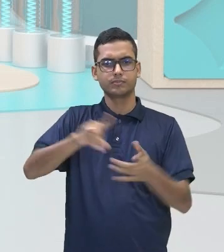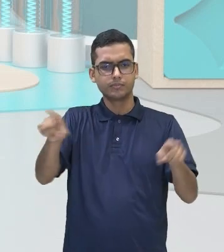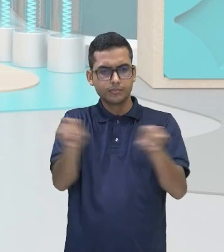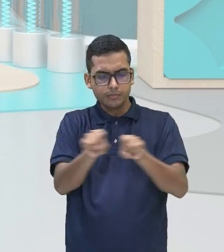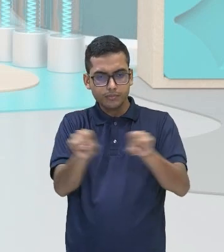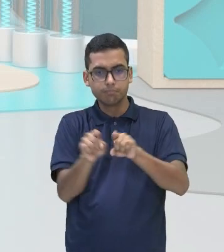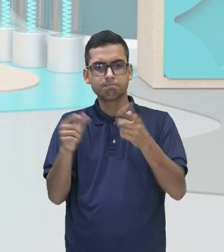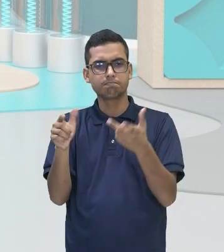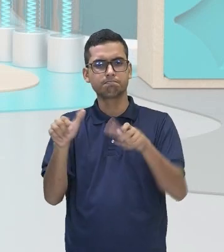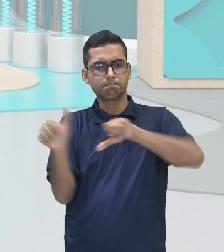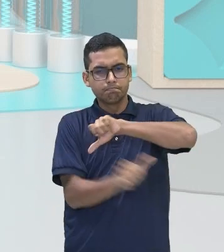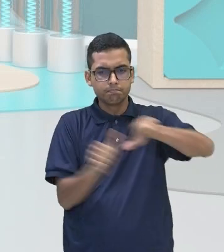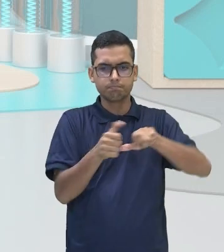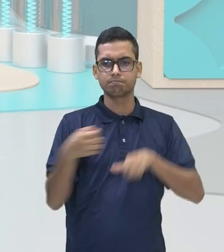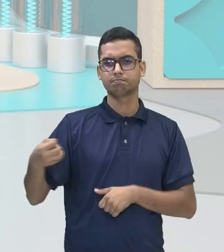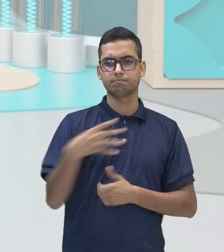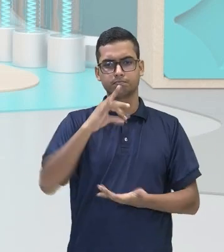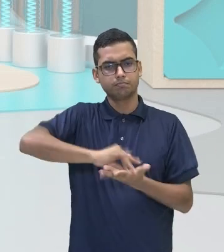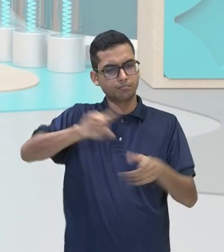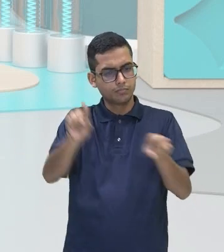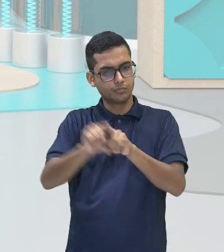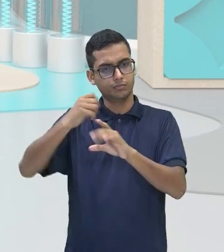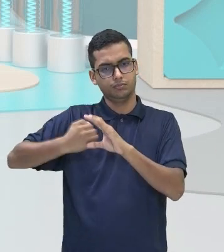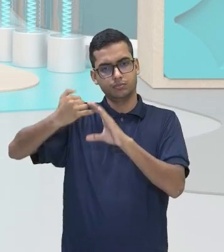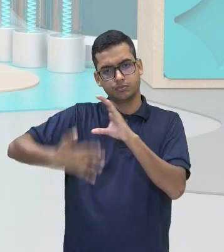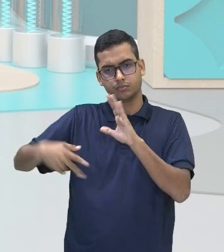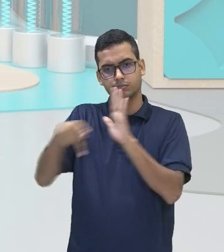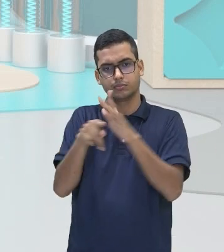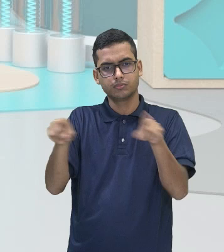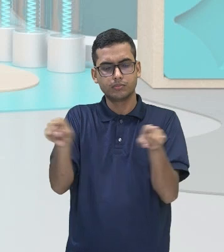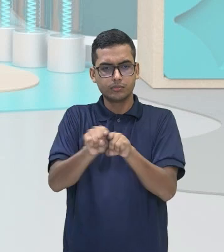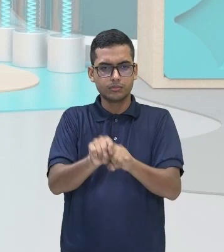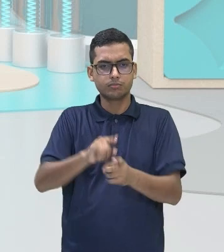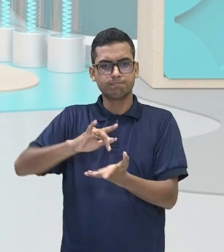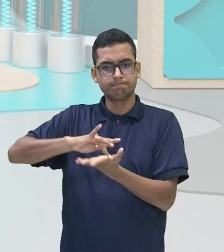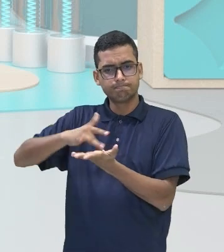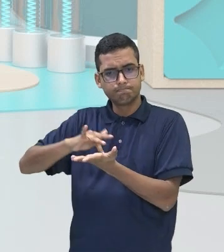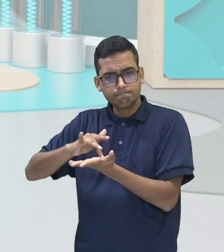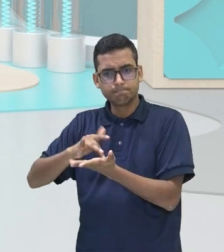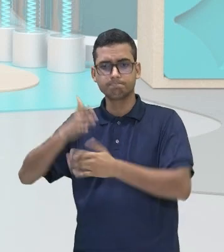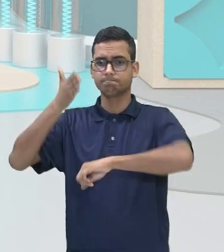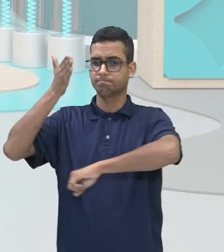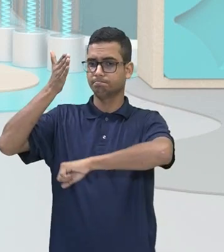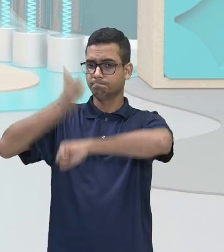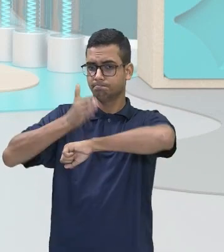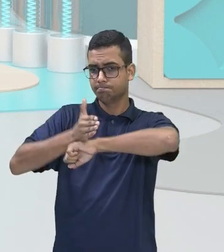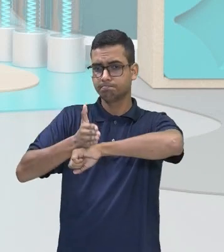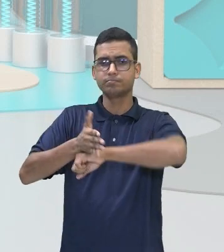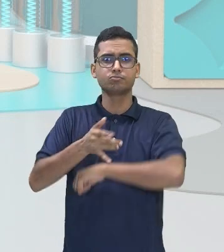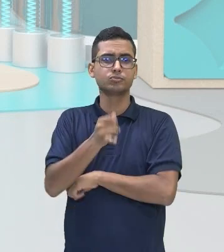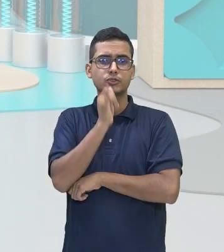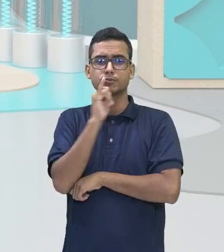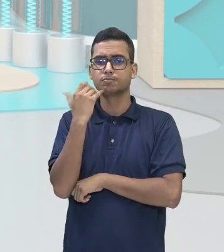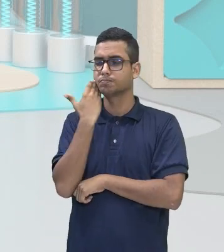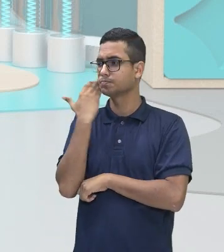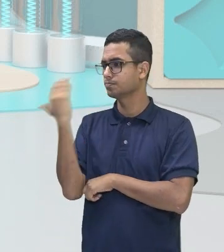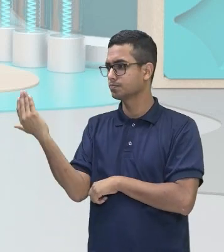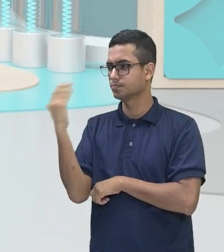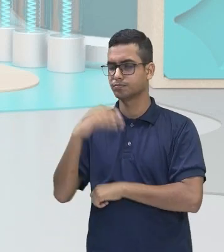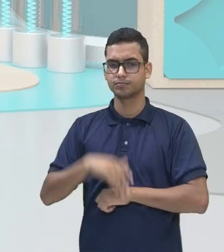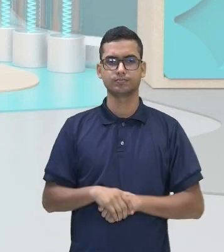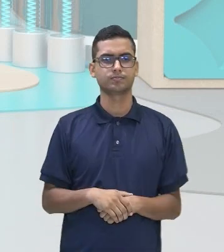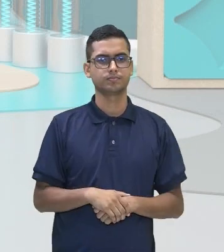mudanças, né? Cito para vocês por características, olha só, o balé moderno, por exemplo. O coreógrafo